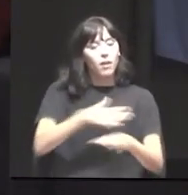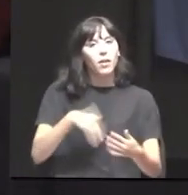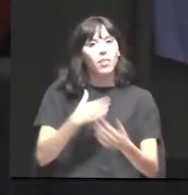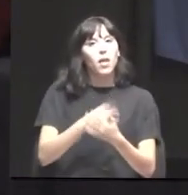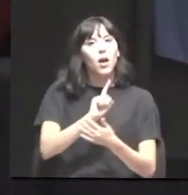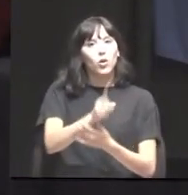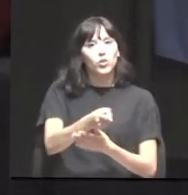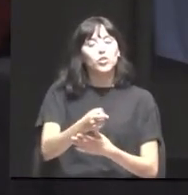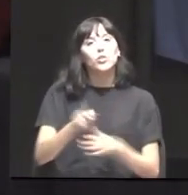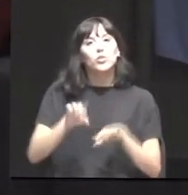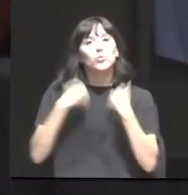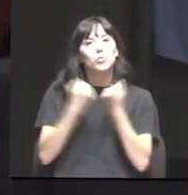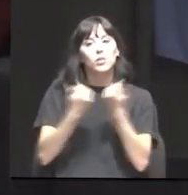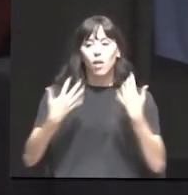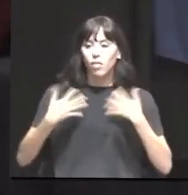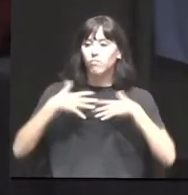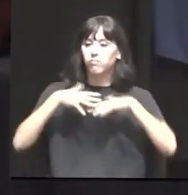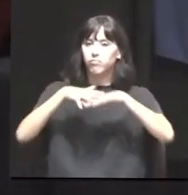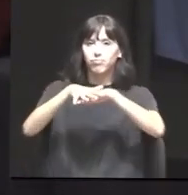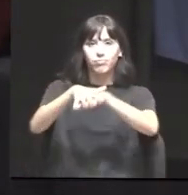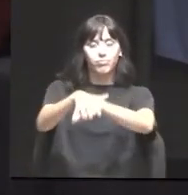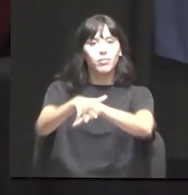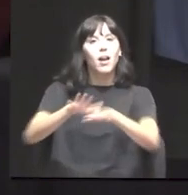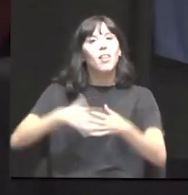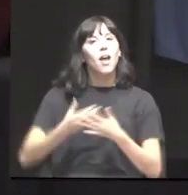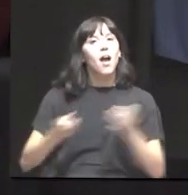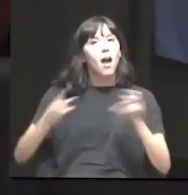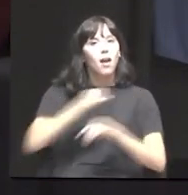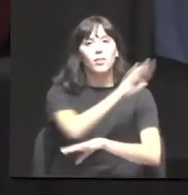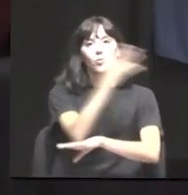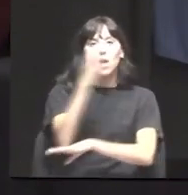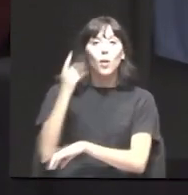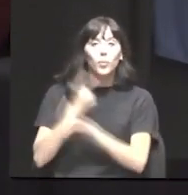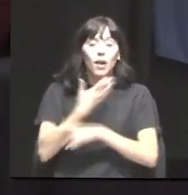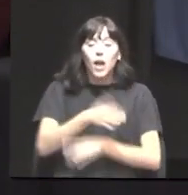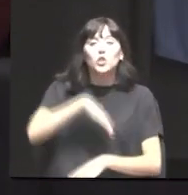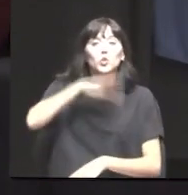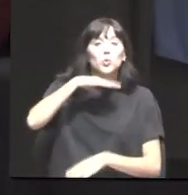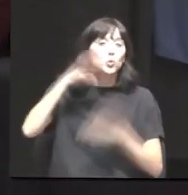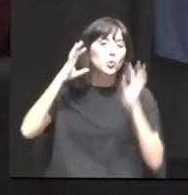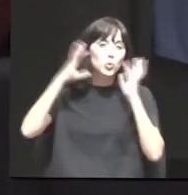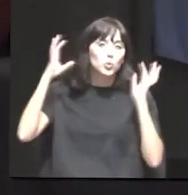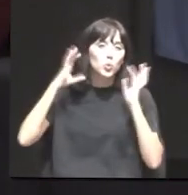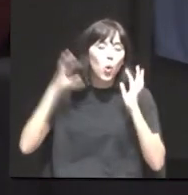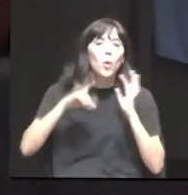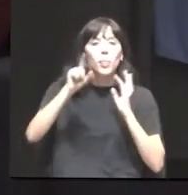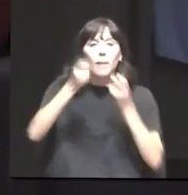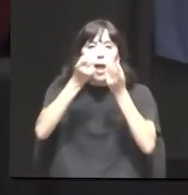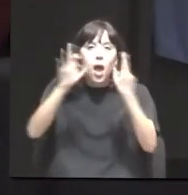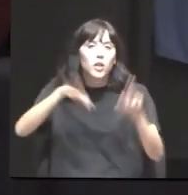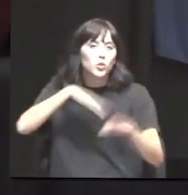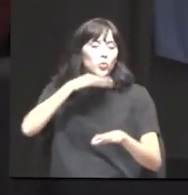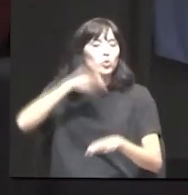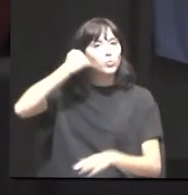da renaturalização de Lisboa. Não só terminará uma das maiores fontes de poluição sonora e do ar que prejudica a saúde